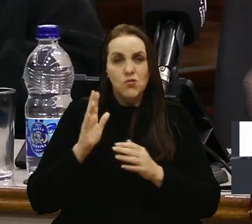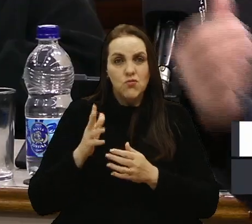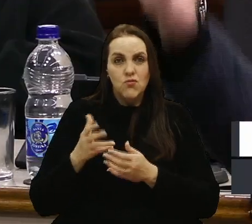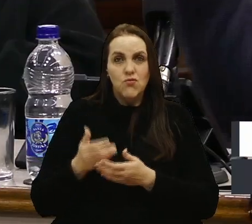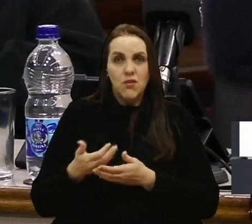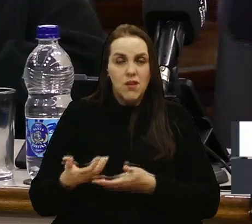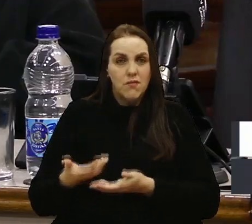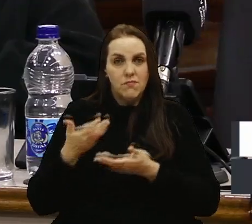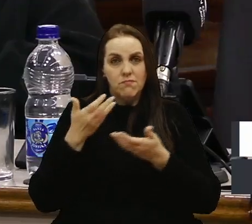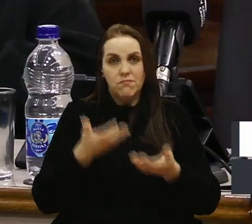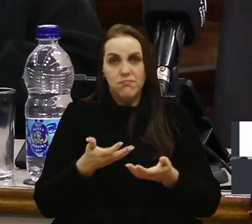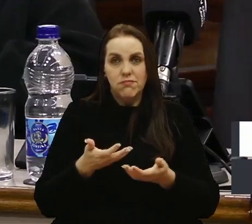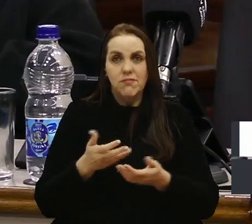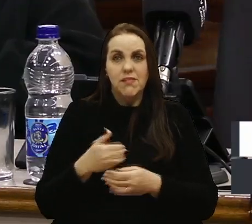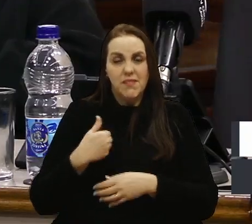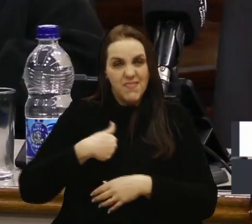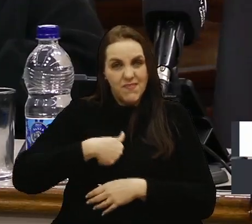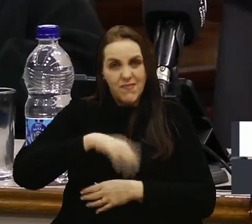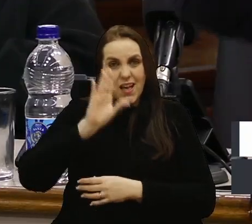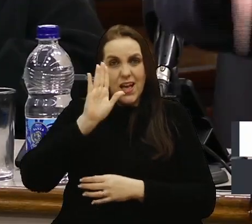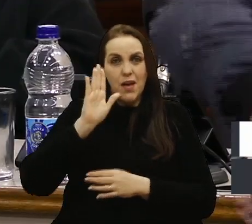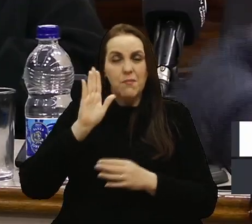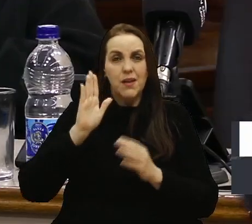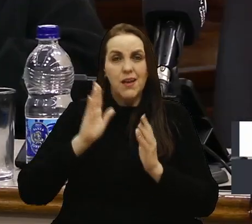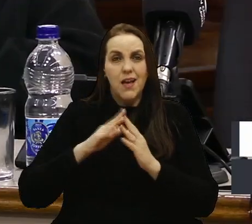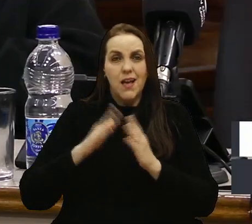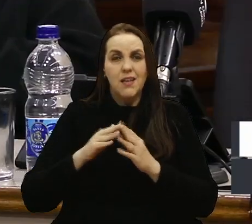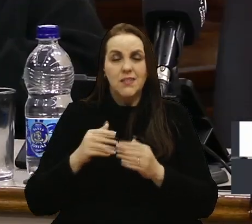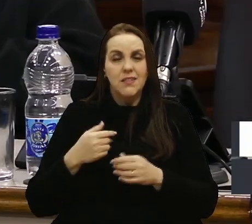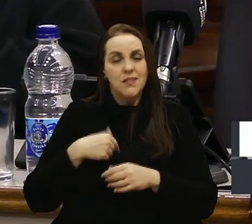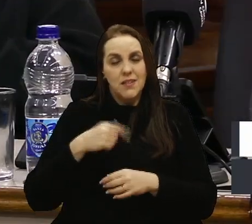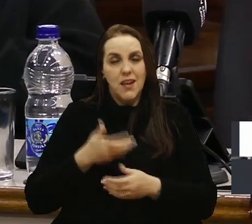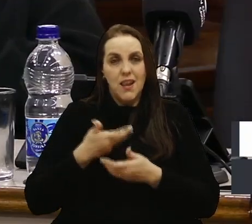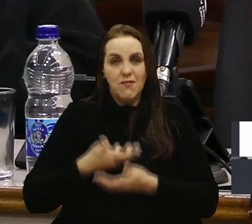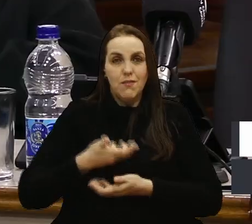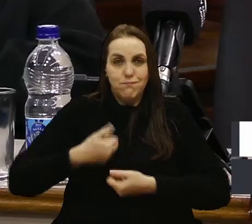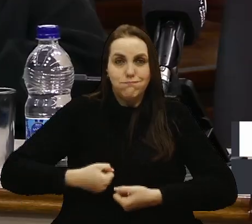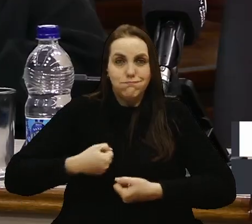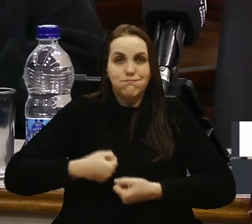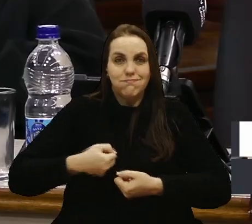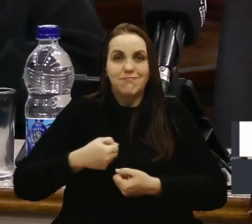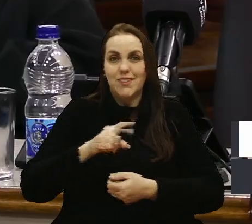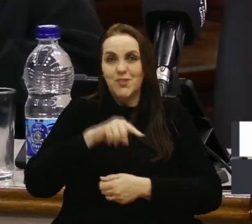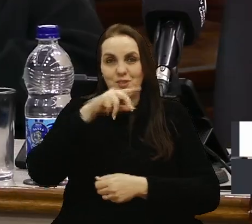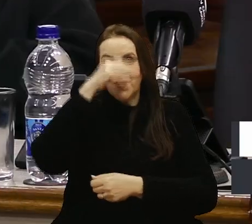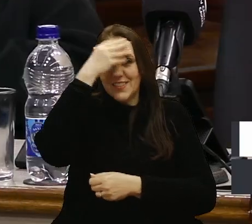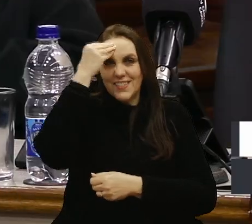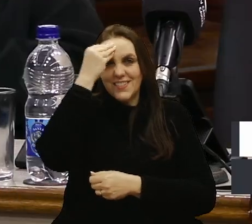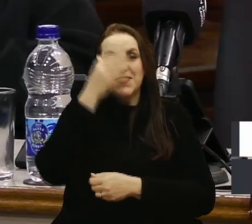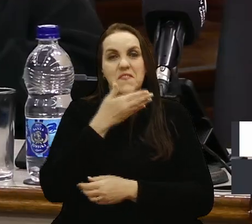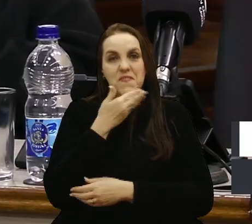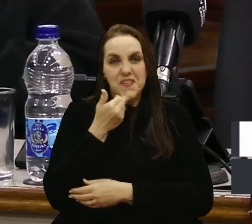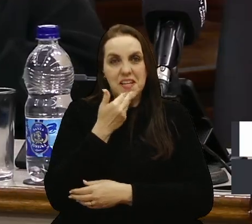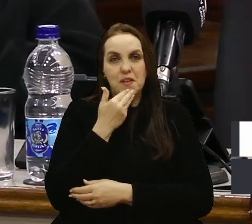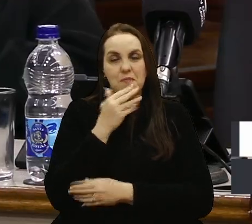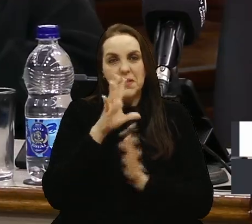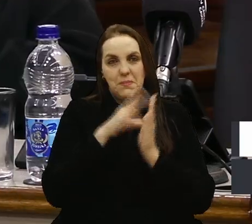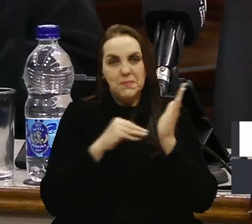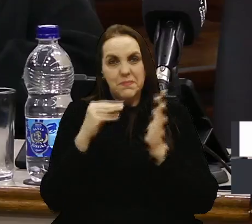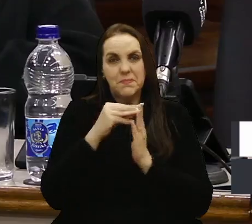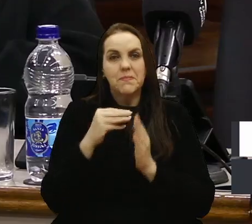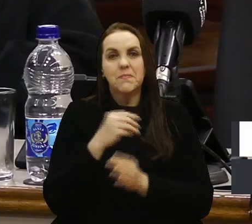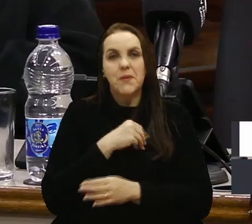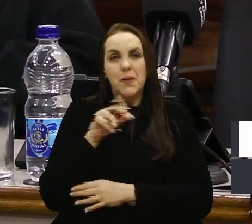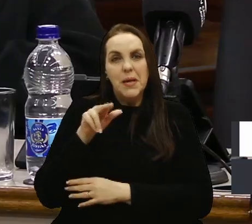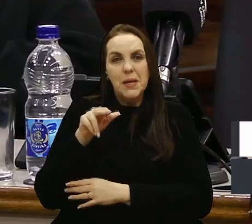pasto para os porcos para nós levar para casa, aproveitando a viagem que voltava. Mas eu não esqueci, mas valeu pelo bom exemplo, meu mano, que